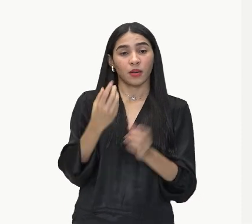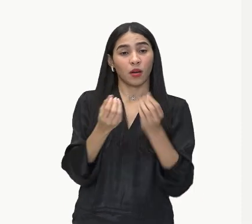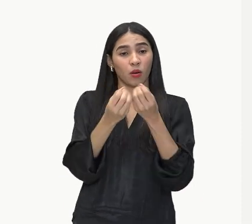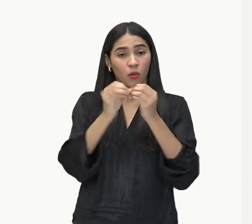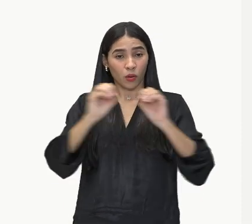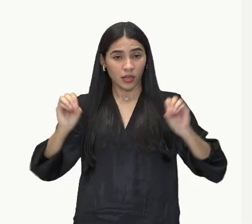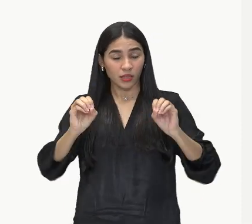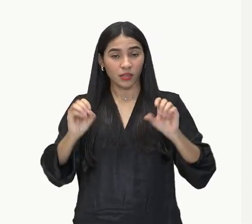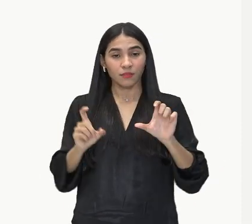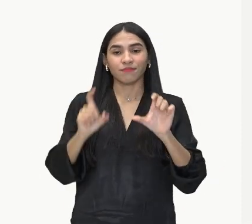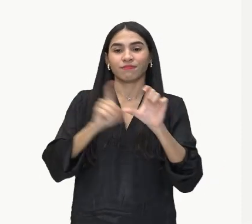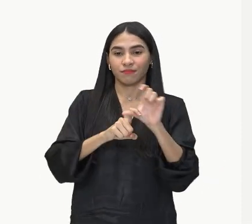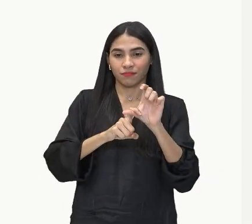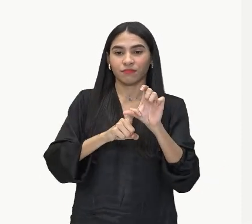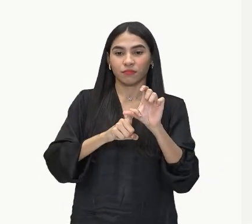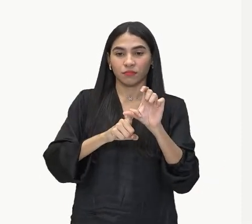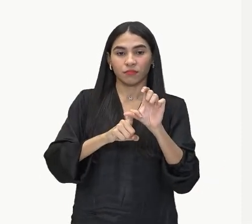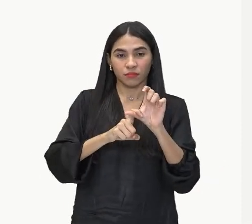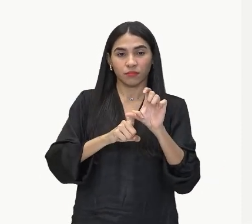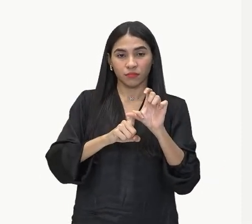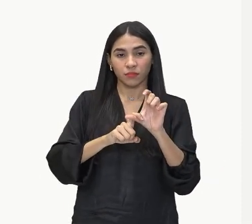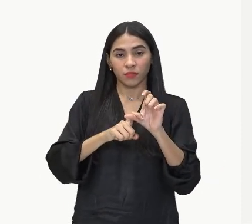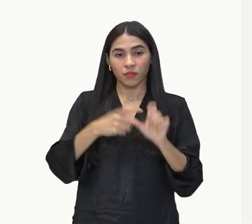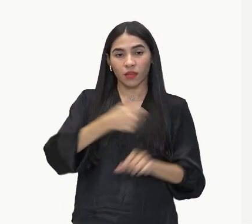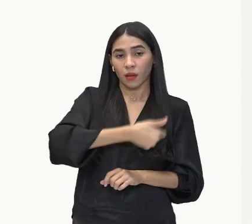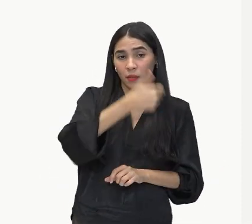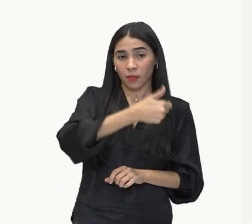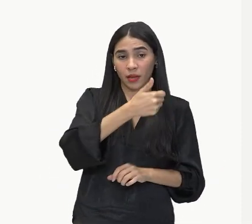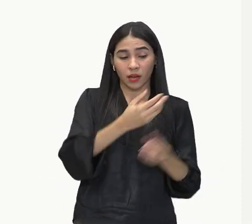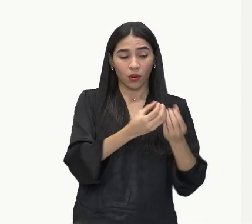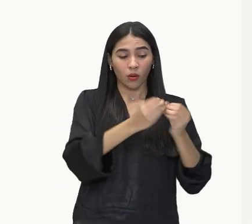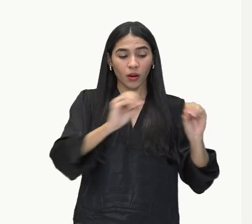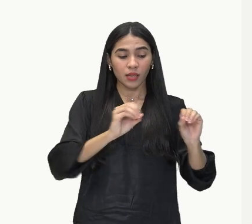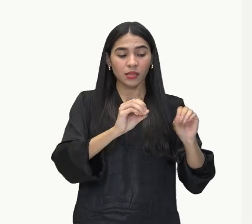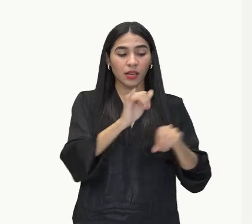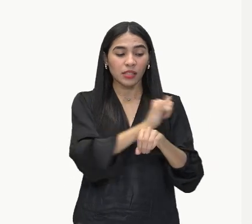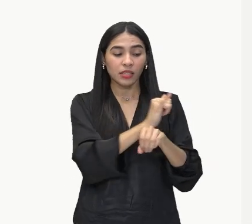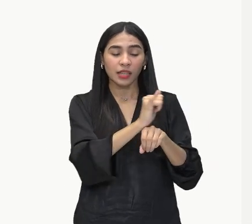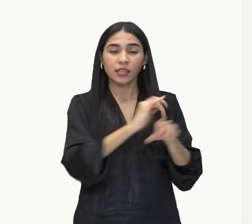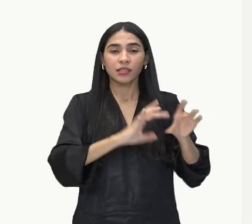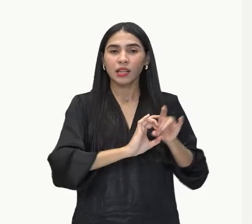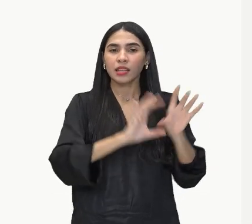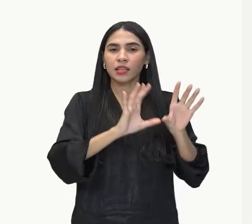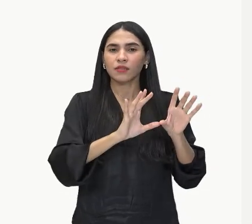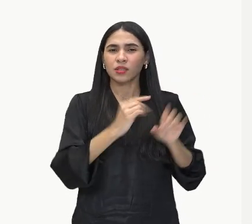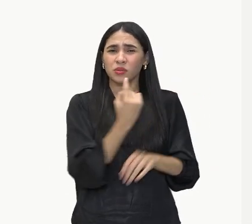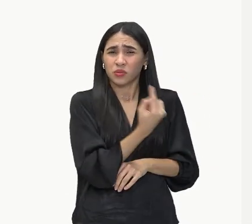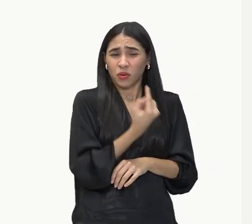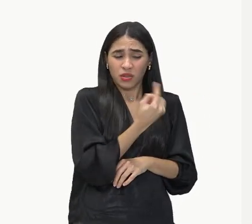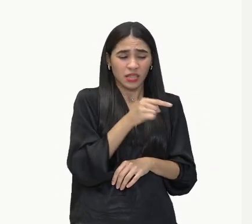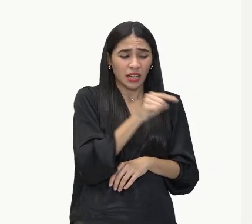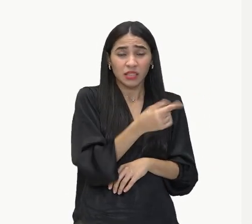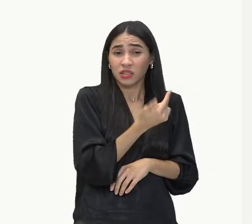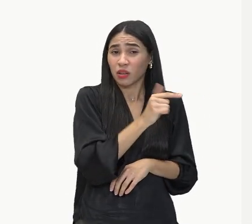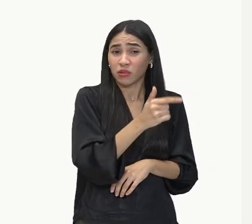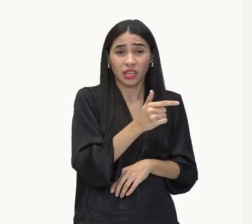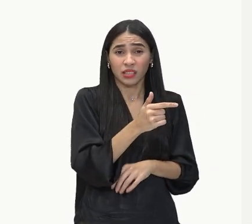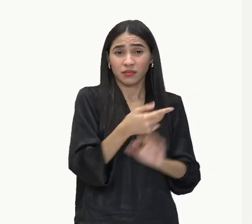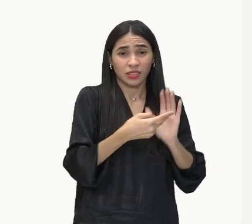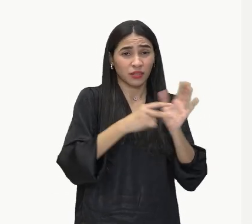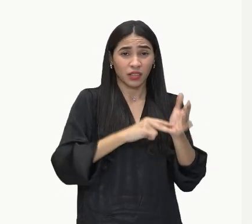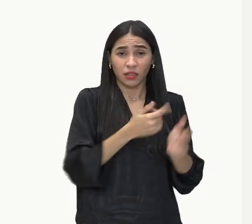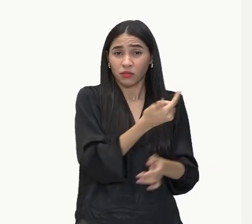são dependentes uma da outra. A primeira oração, essa estratégia permite, sozinha, ela não tem sentido.